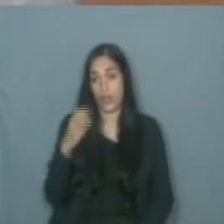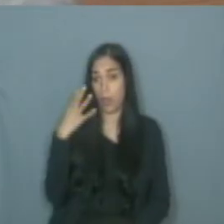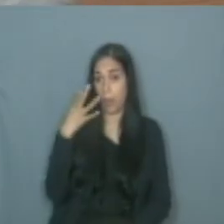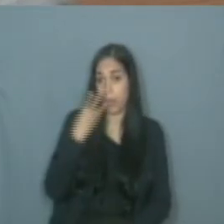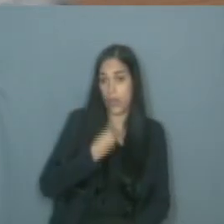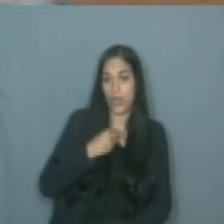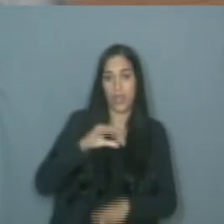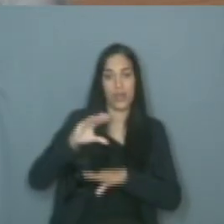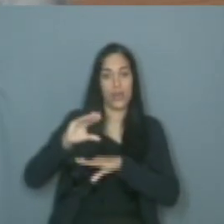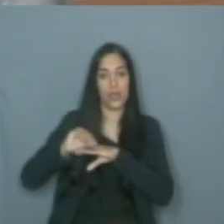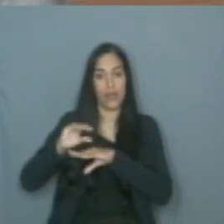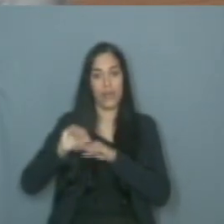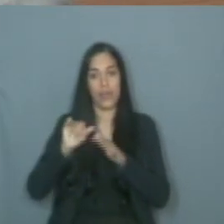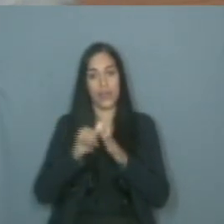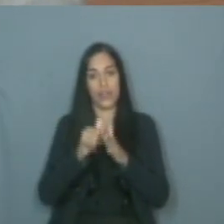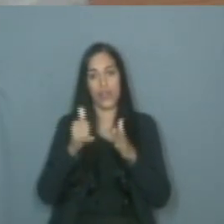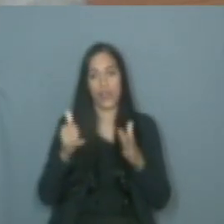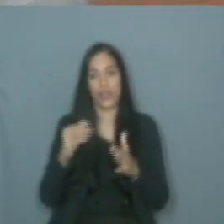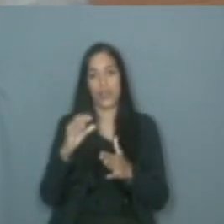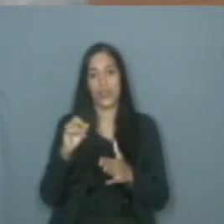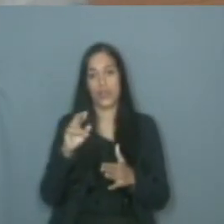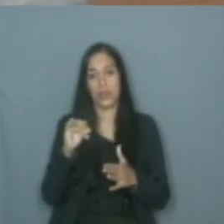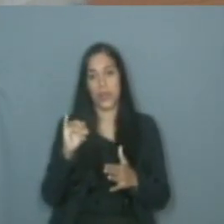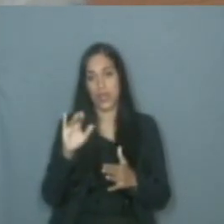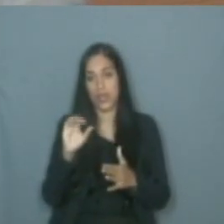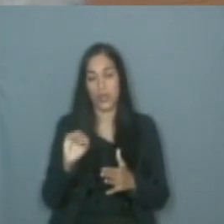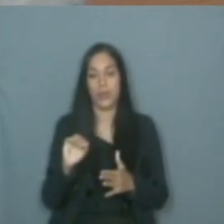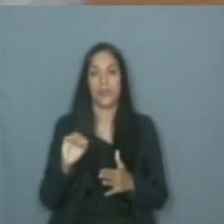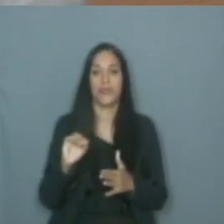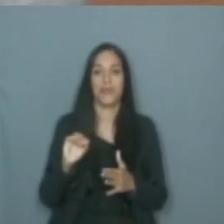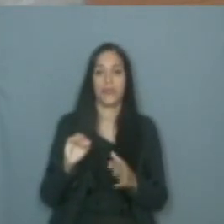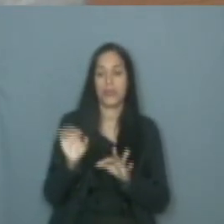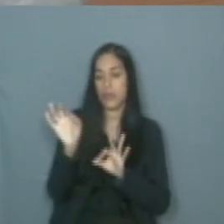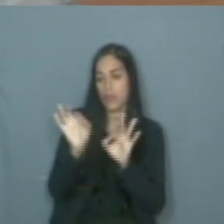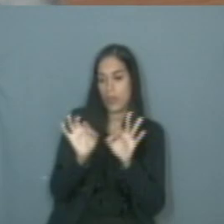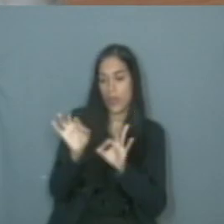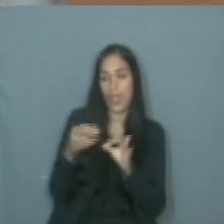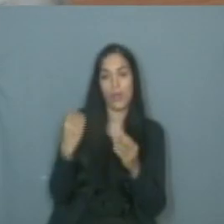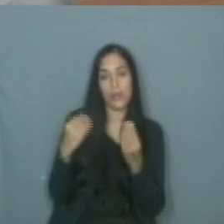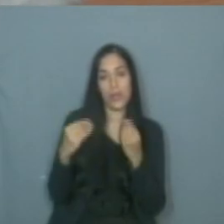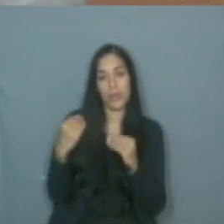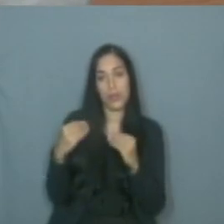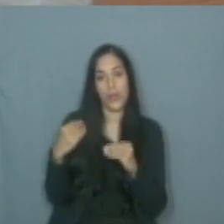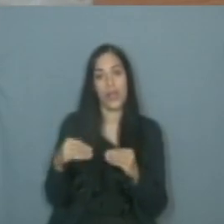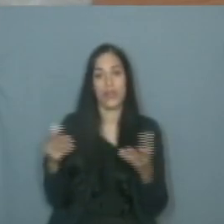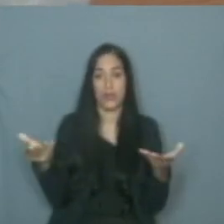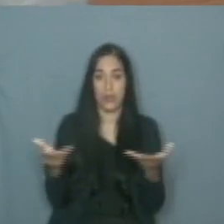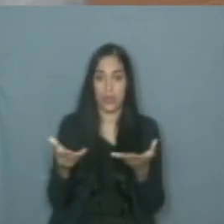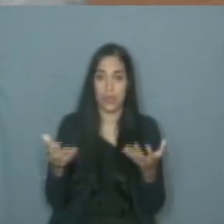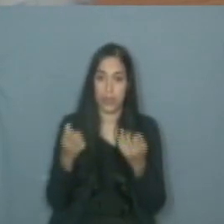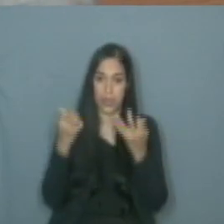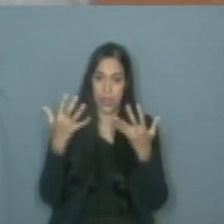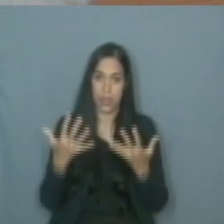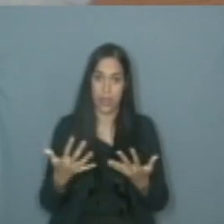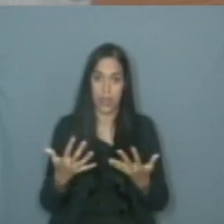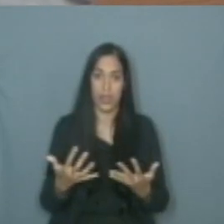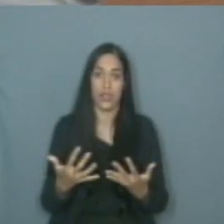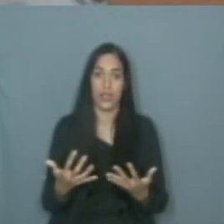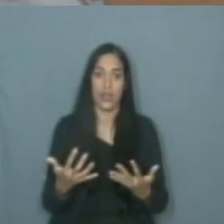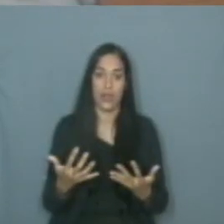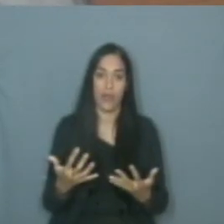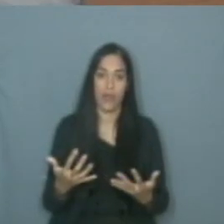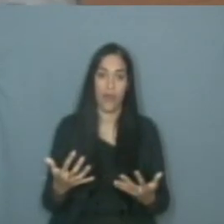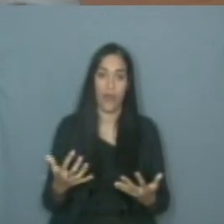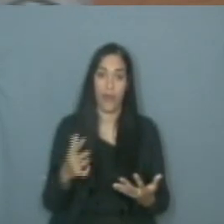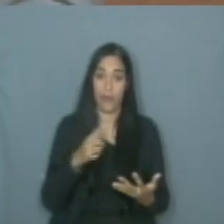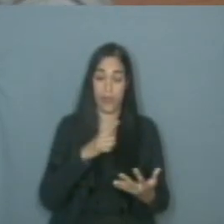Jornal do Comércio, para que ele adote providências quanto à instalação também dos tapumes, como eu falei agora. Você tem um terreno